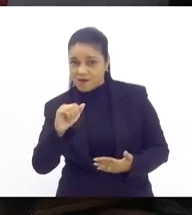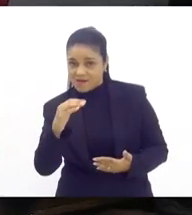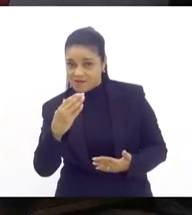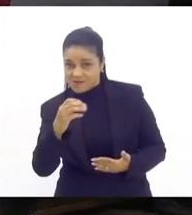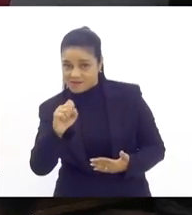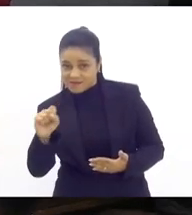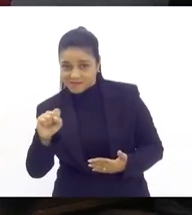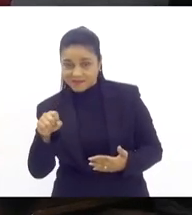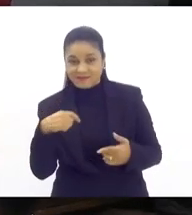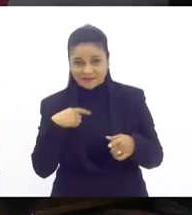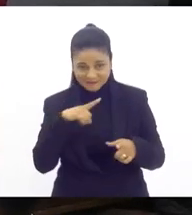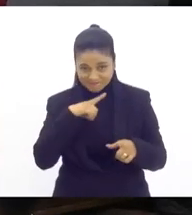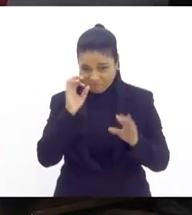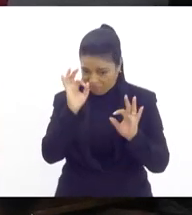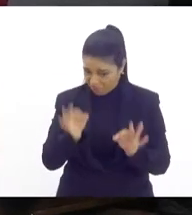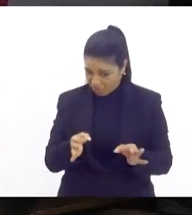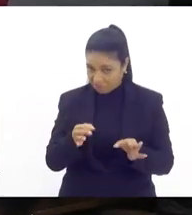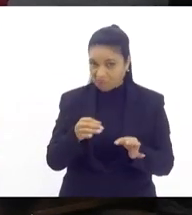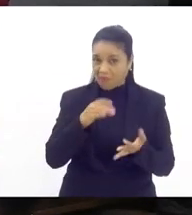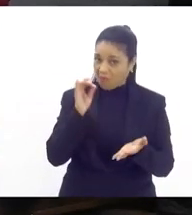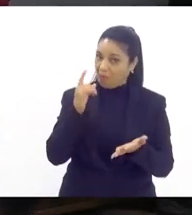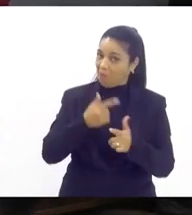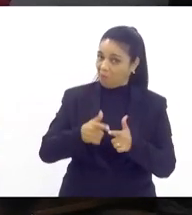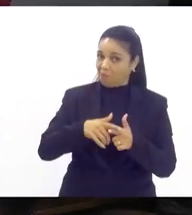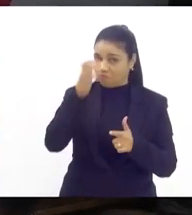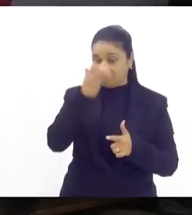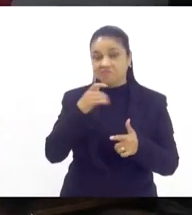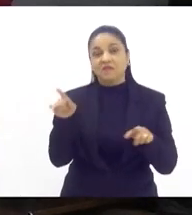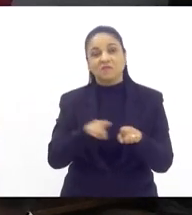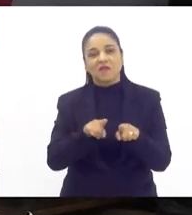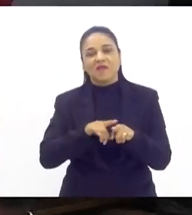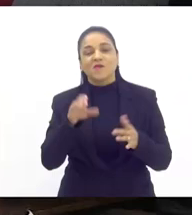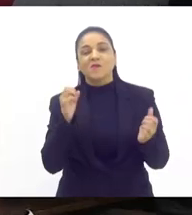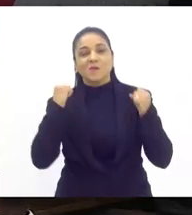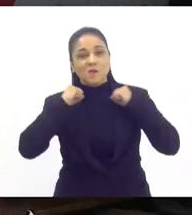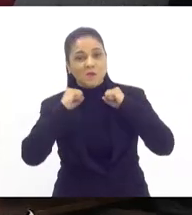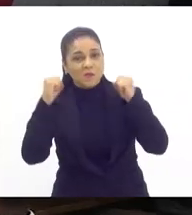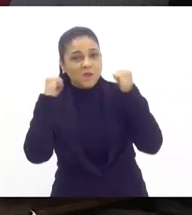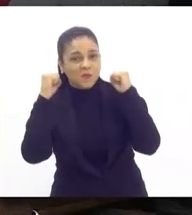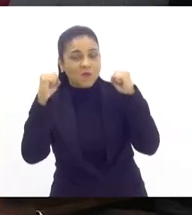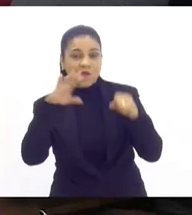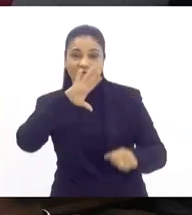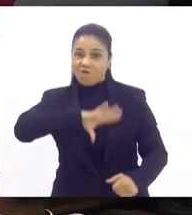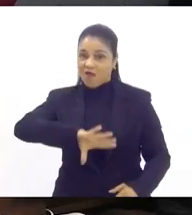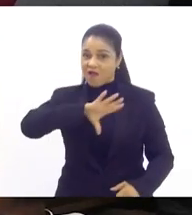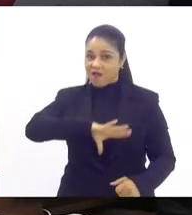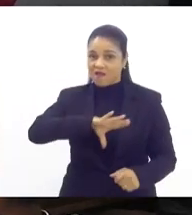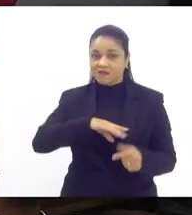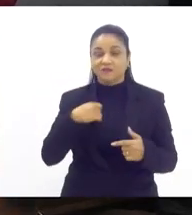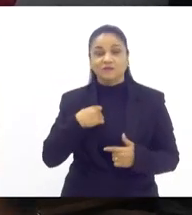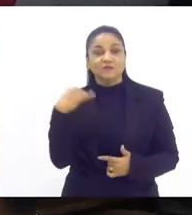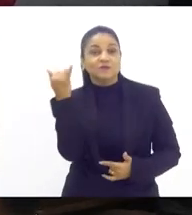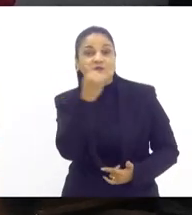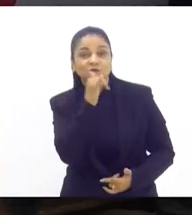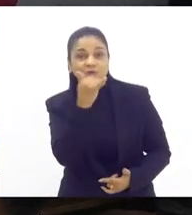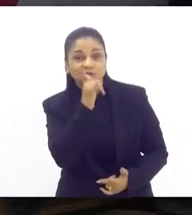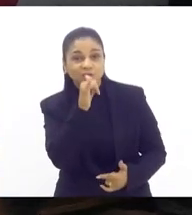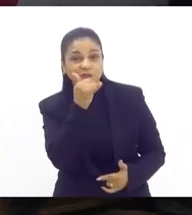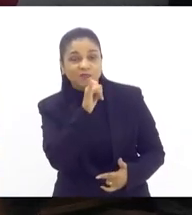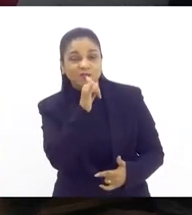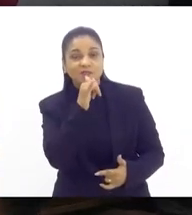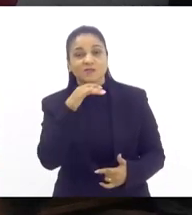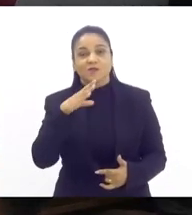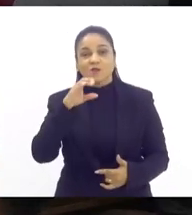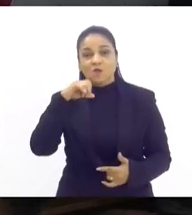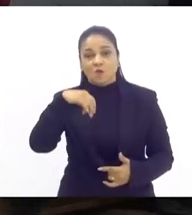sério do Vasco tá aqui também força jovem torcida rasta Vasco do Fluminense e ONG